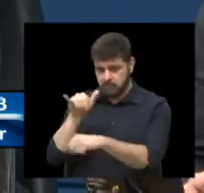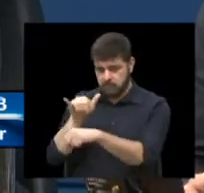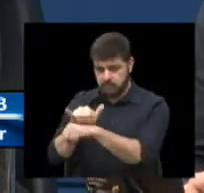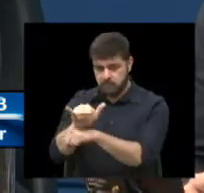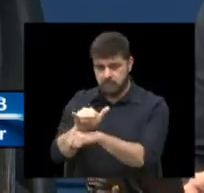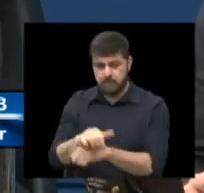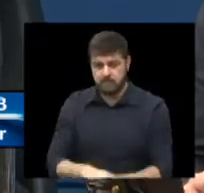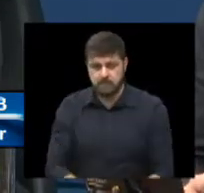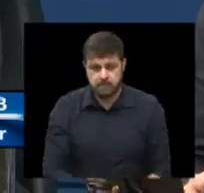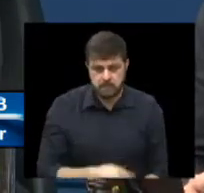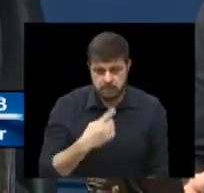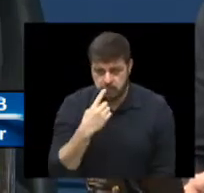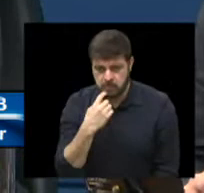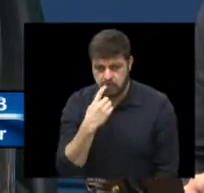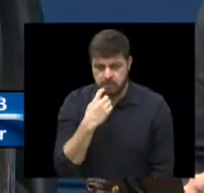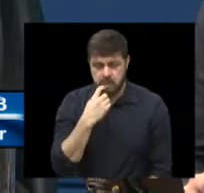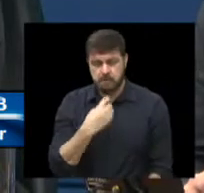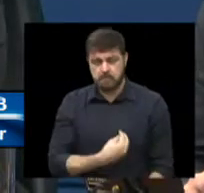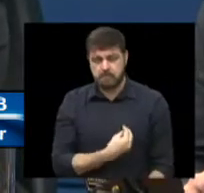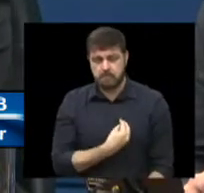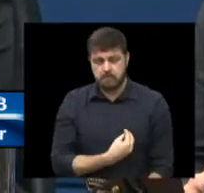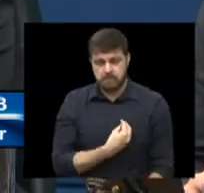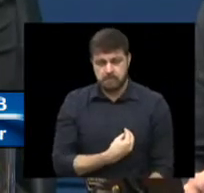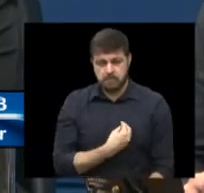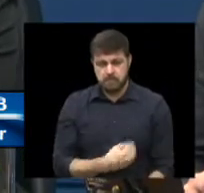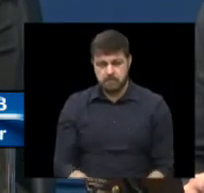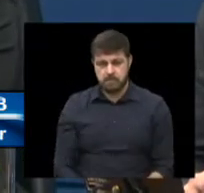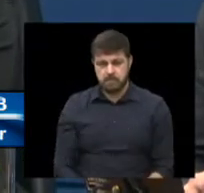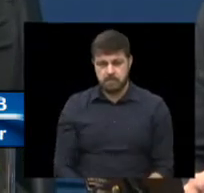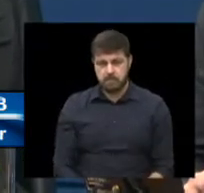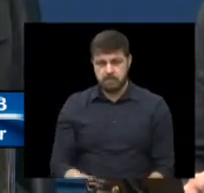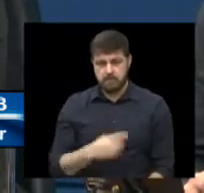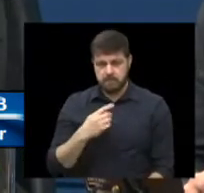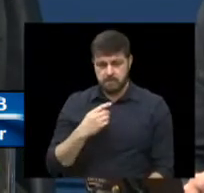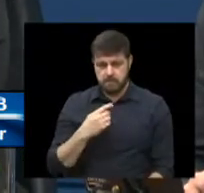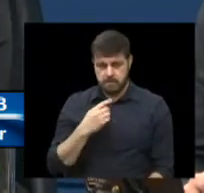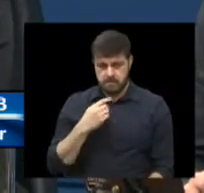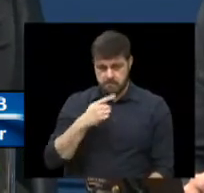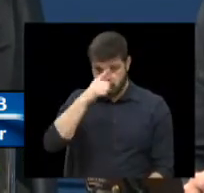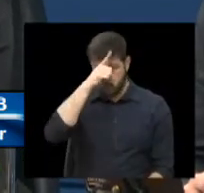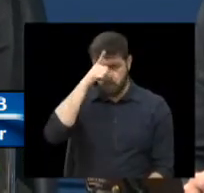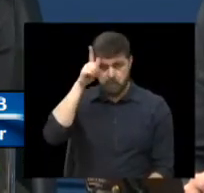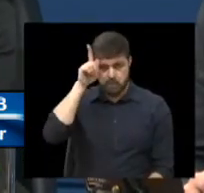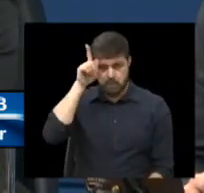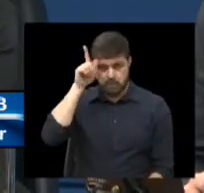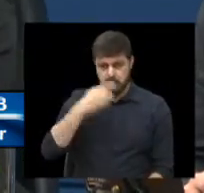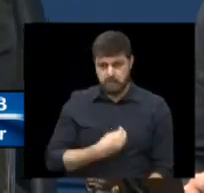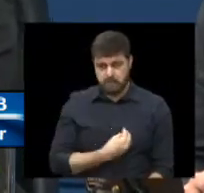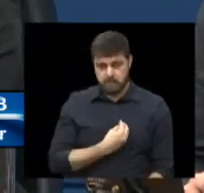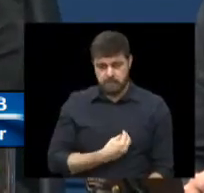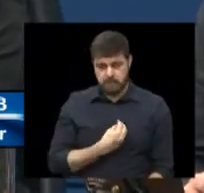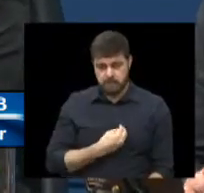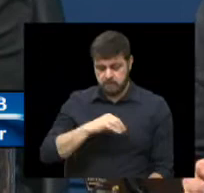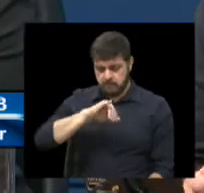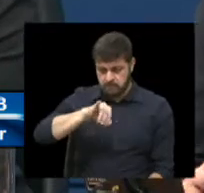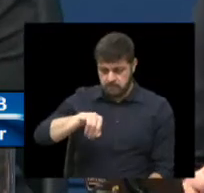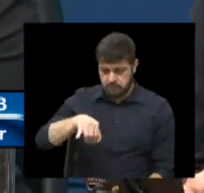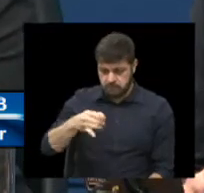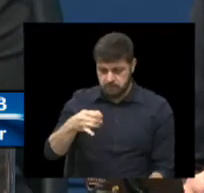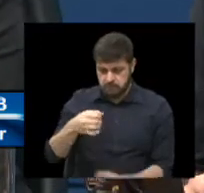ausente. Gilberto Vermelho, presente. Gustavo Peta, presente. Jorge da